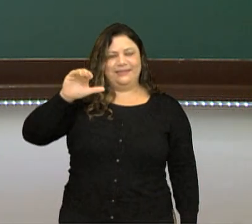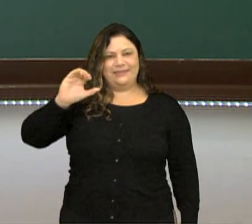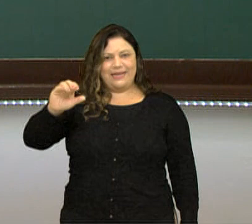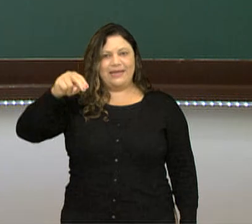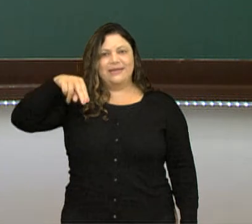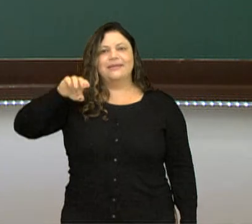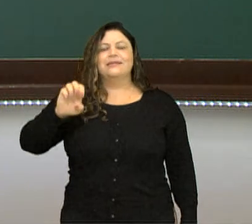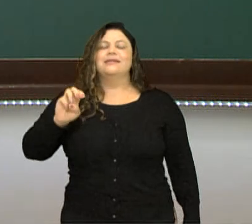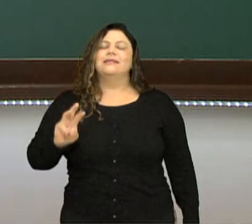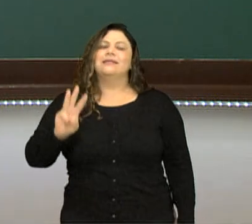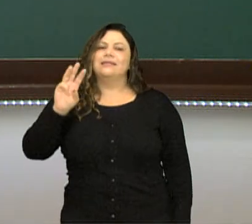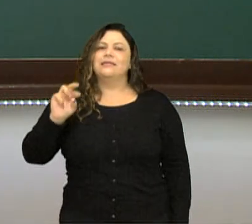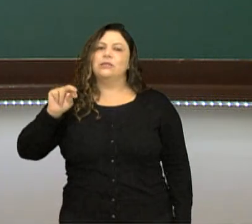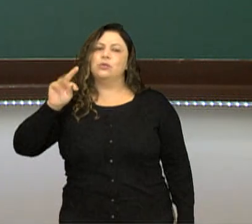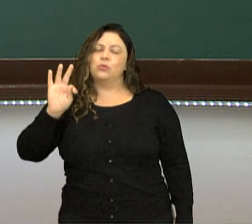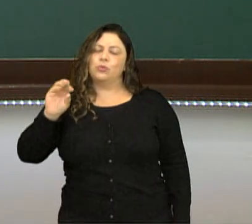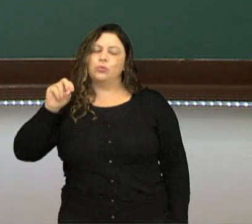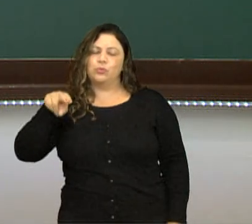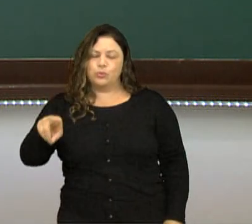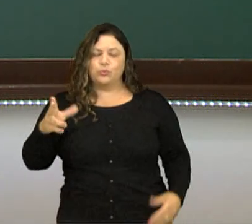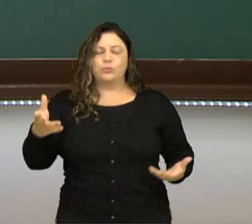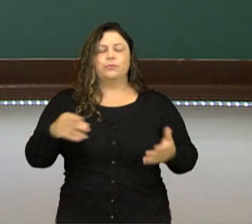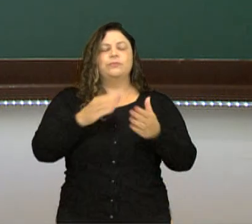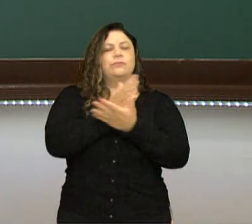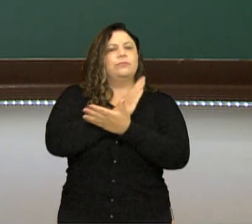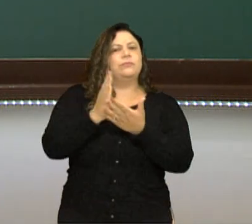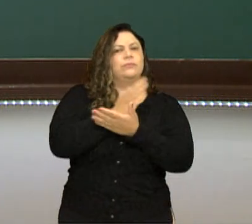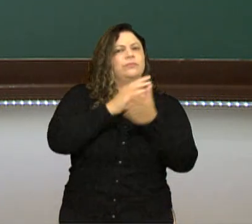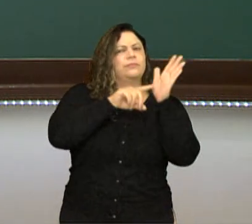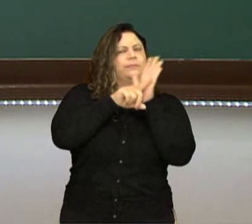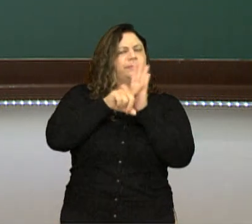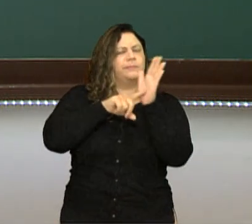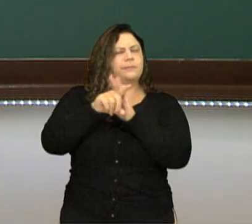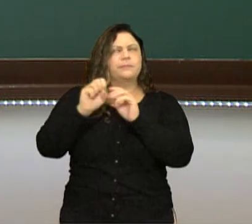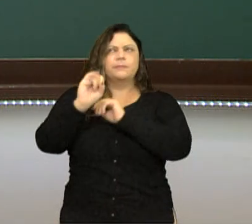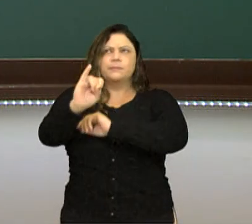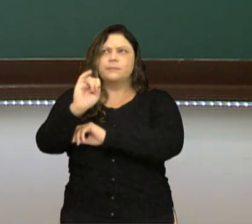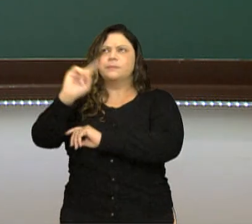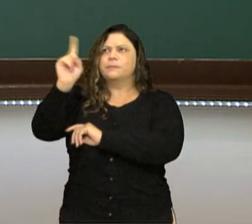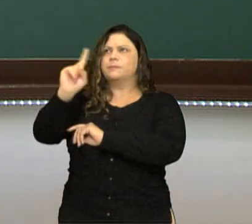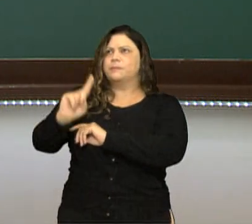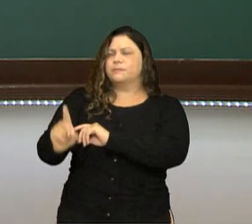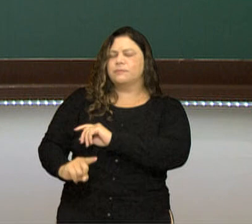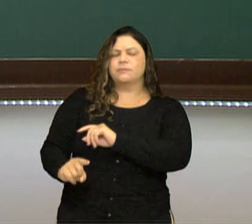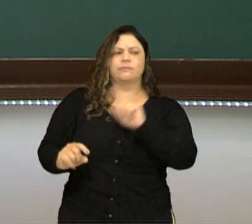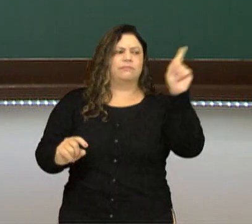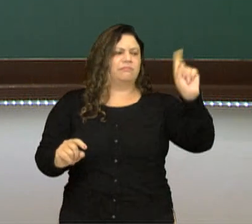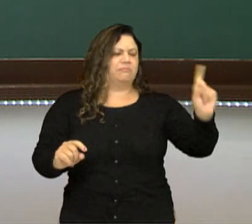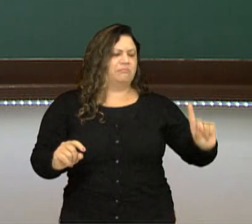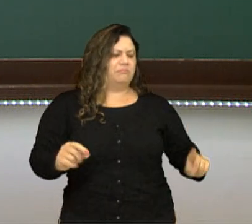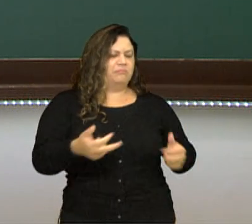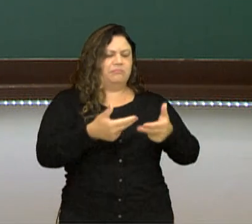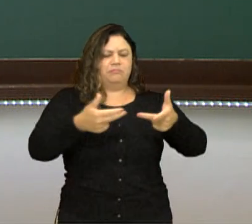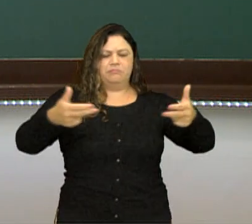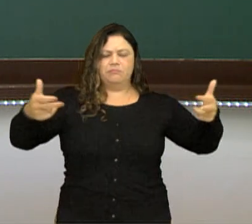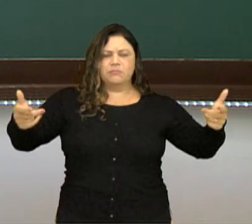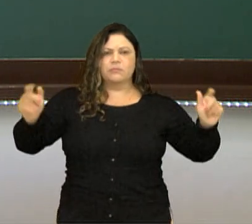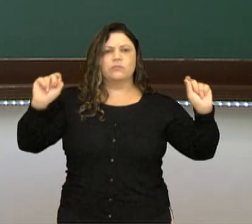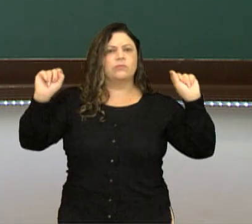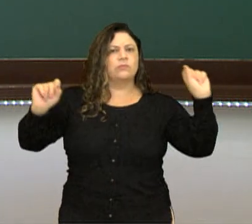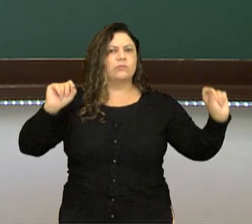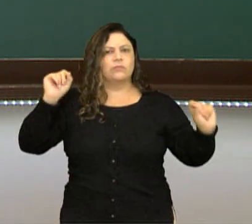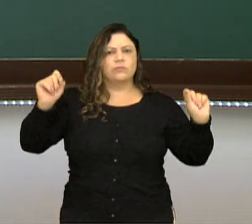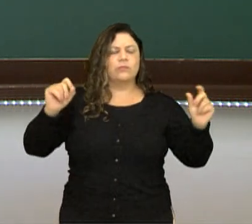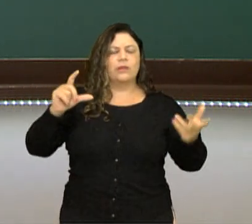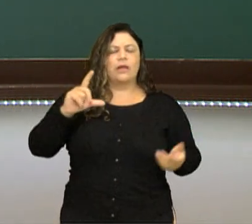porque alguns cientistas falavam o seguinte: se a luz é um feixe de partículas, então eu mando luz de um lado e luz do outro,